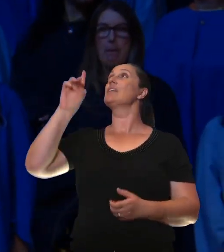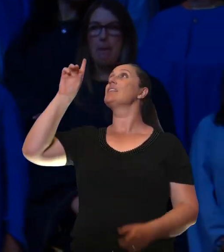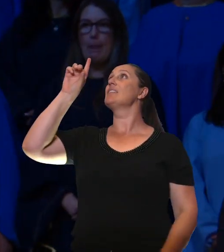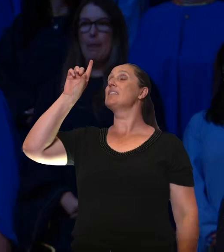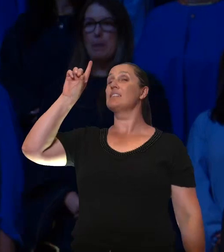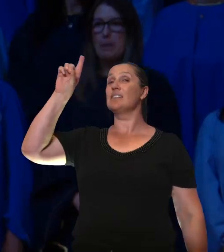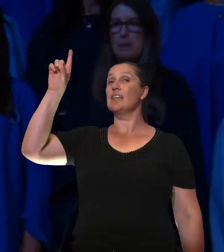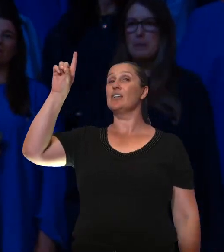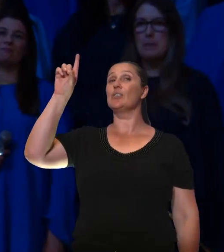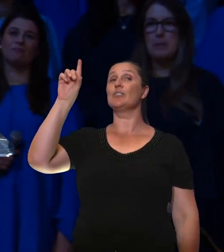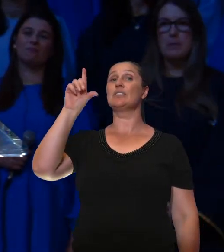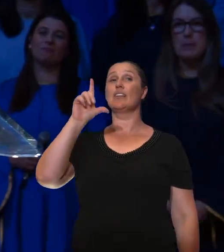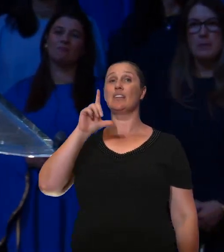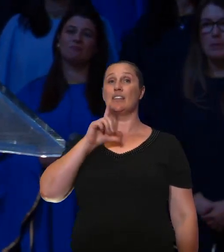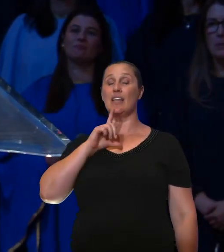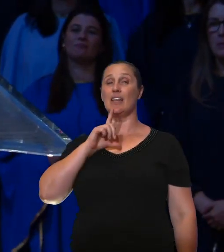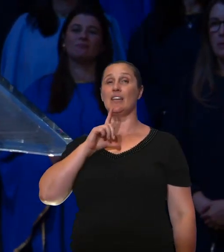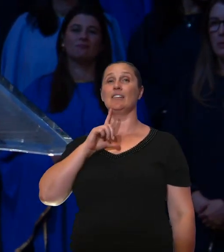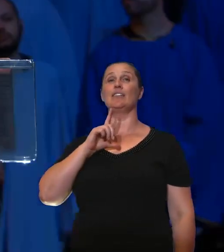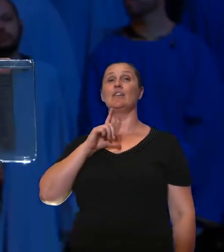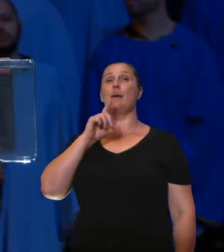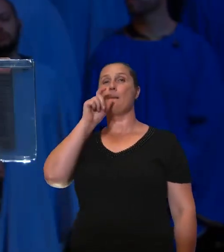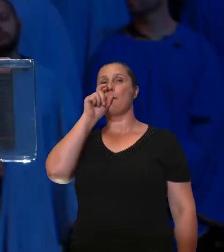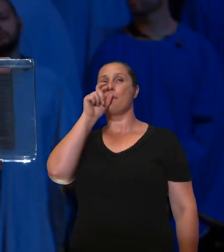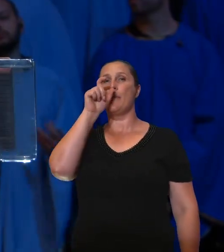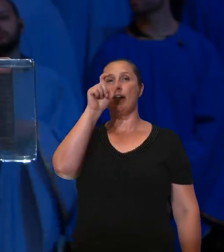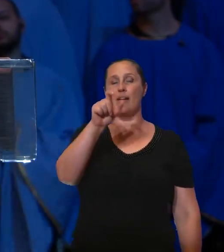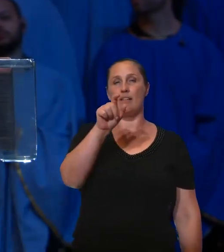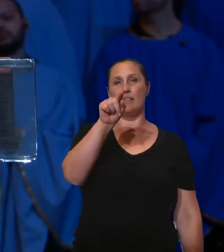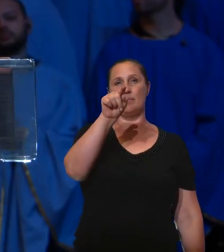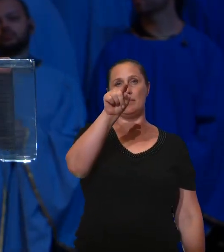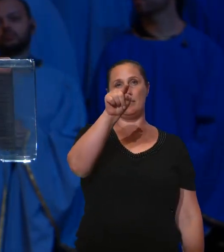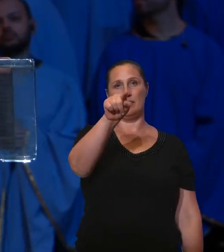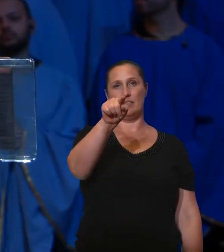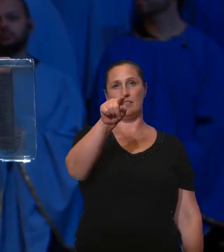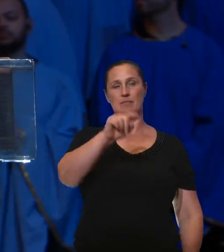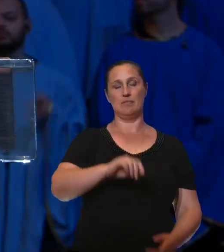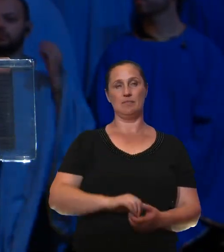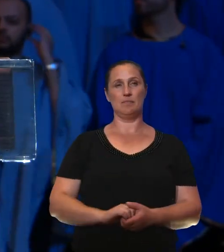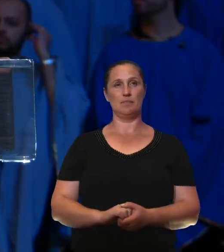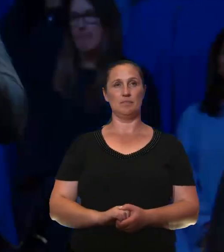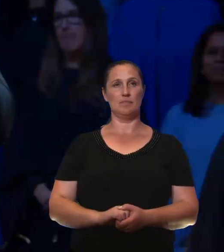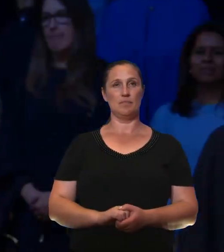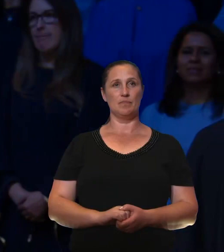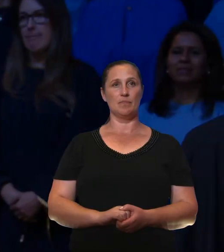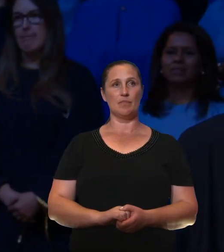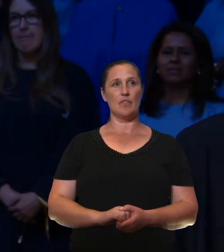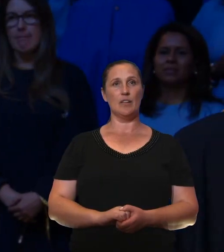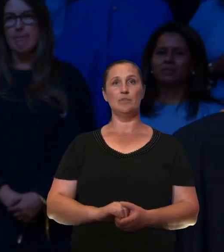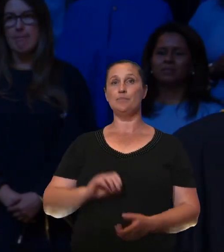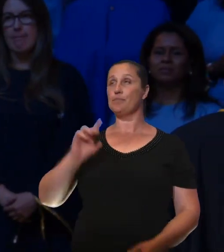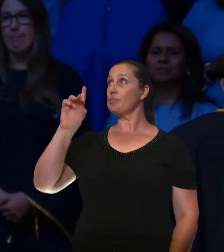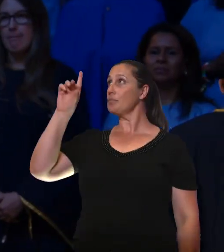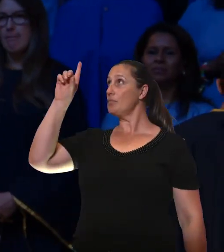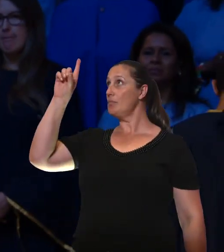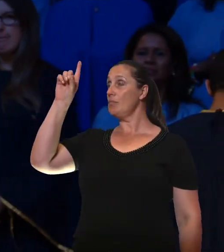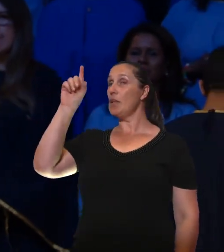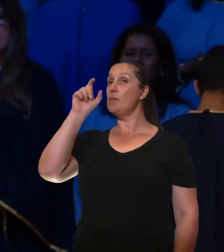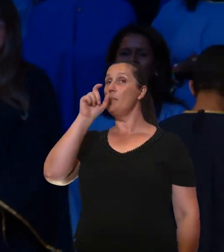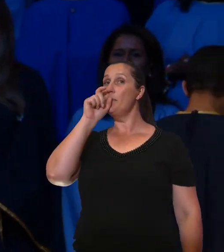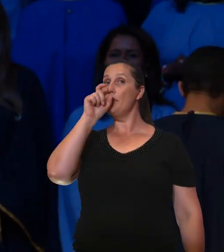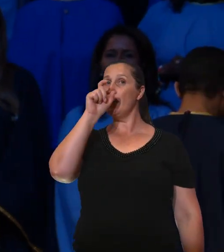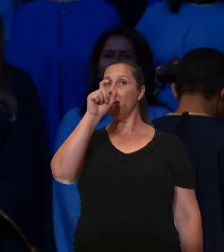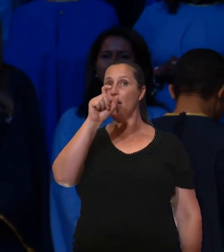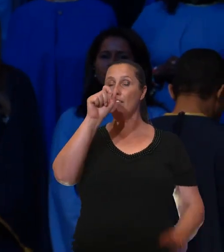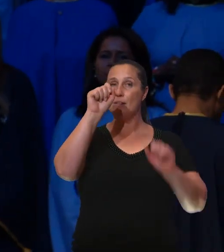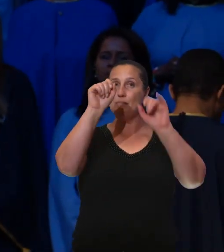Deus tem uma palavra para você, uma palavra de bênção, não